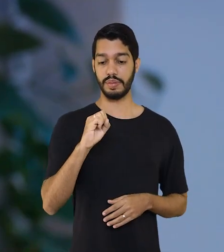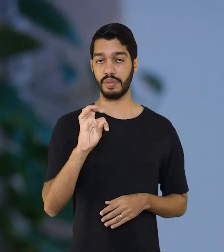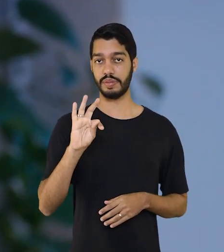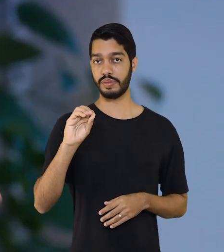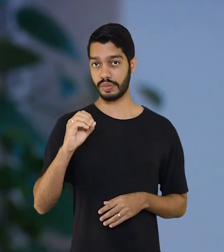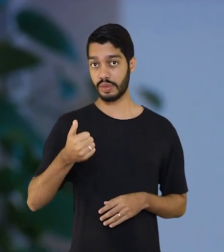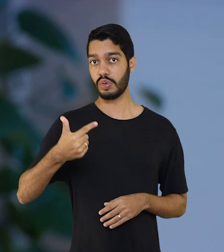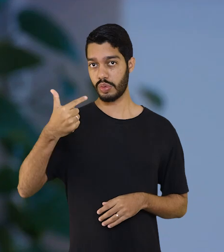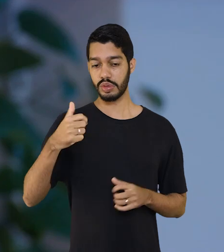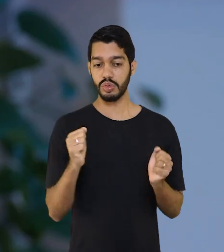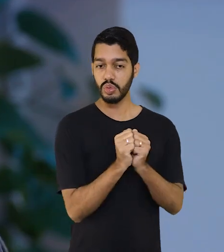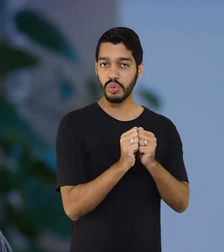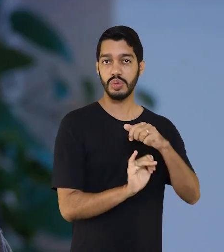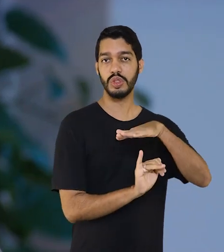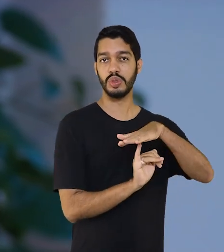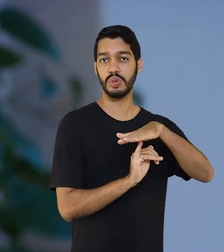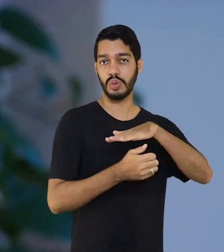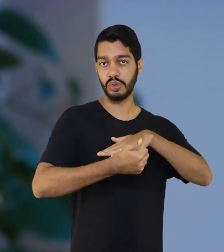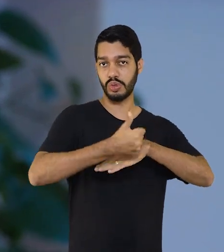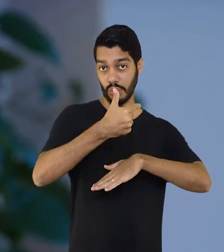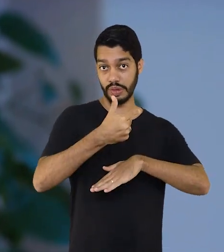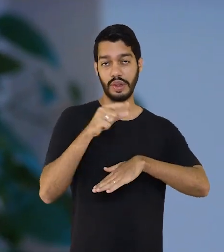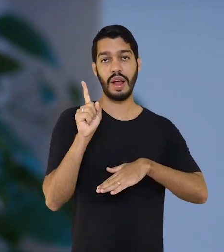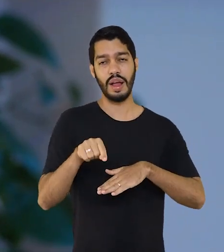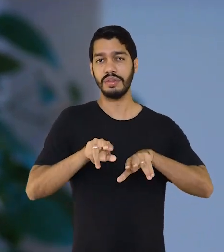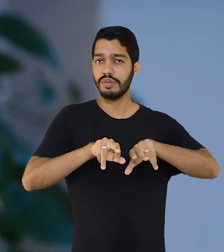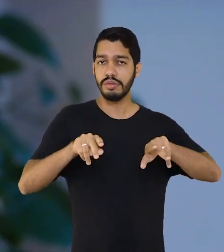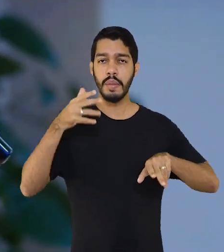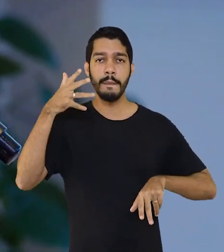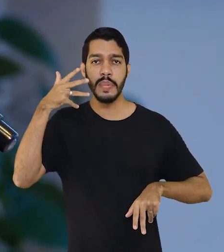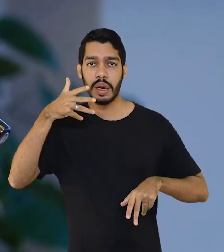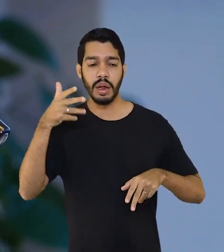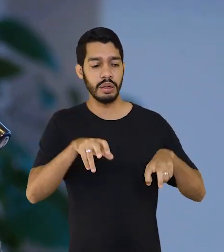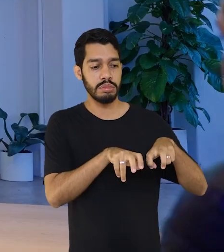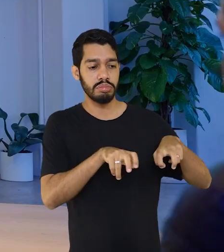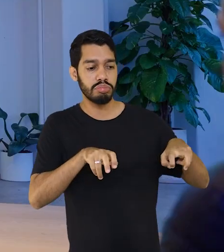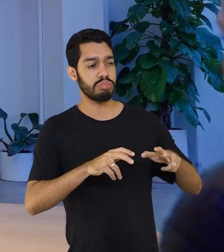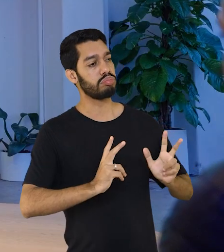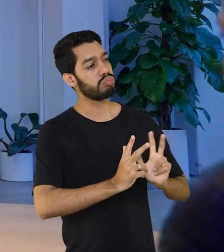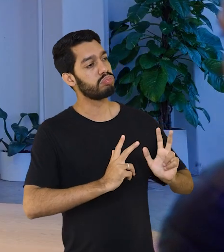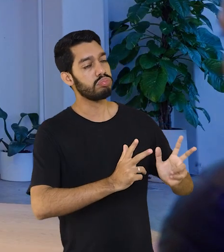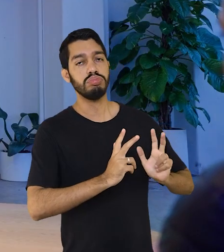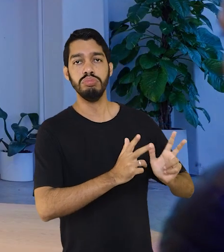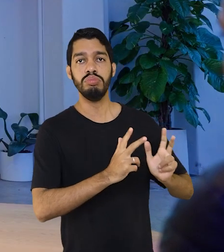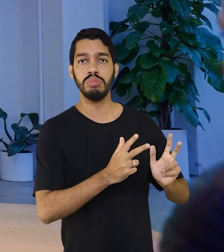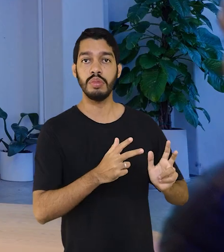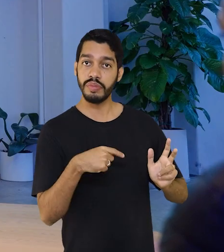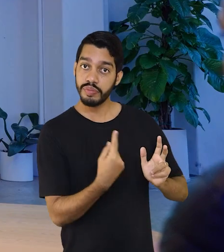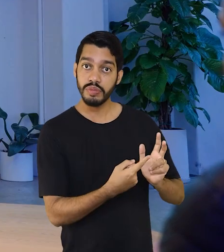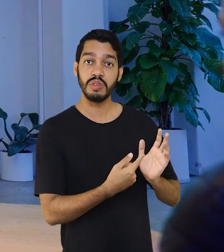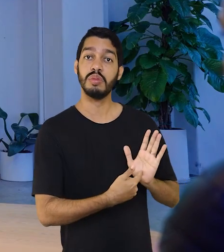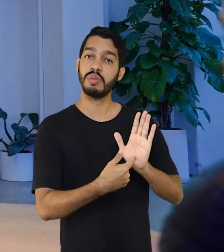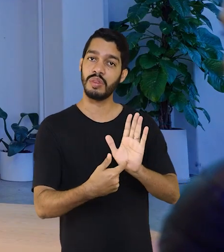com o Instituto 12, que é uma série de painéis, palestras e bate-papos que a gente busca trazer para vocês sobre